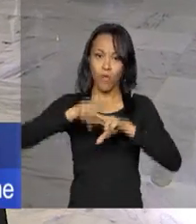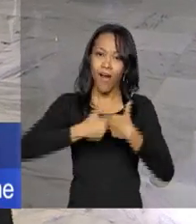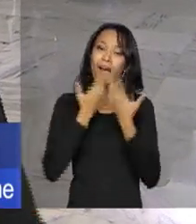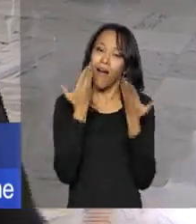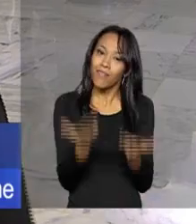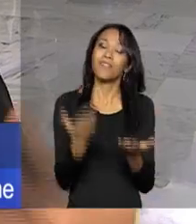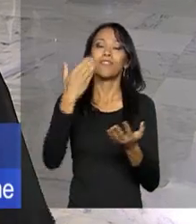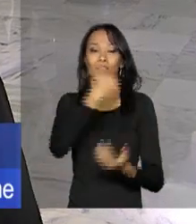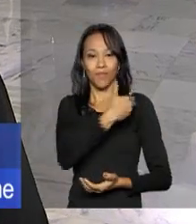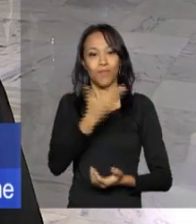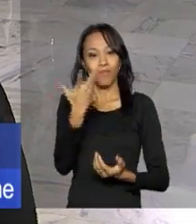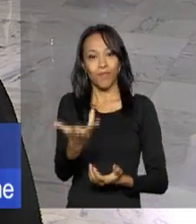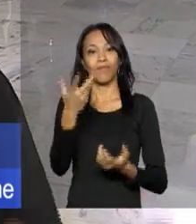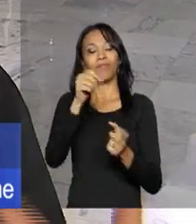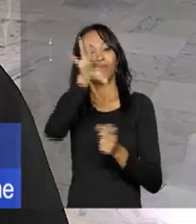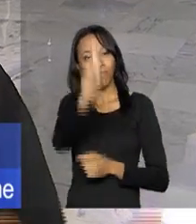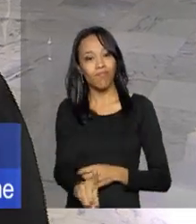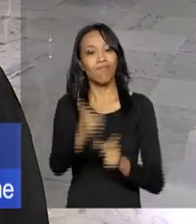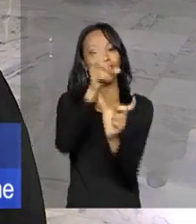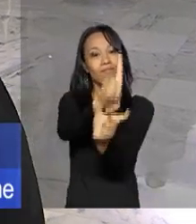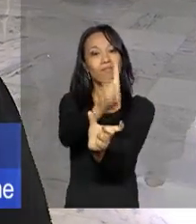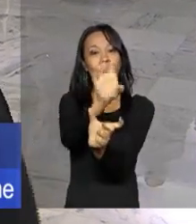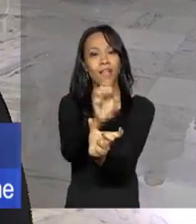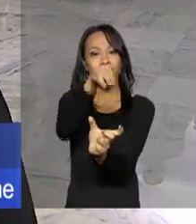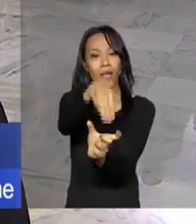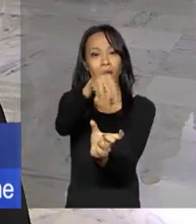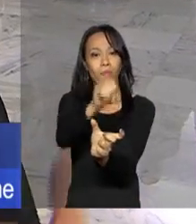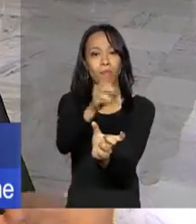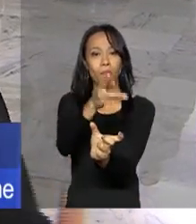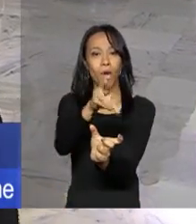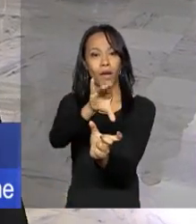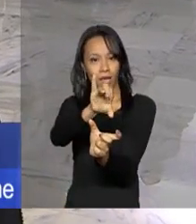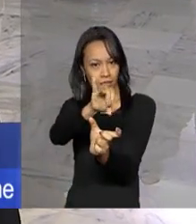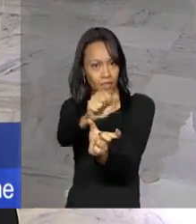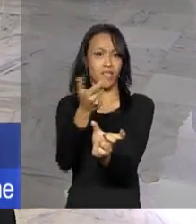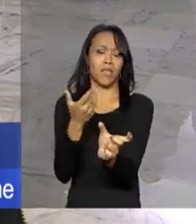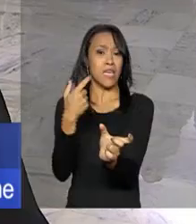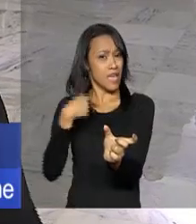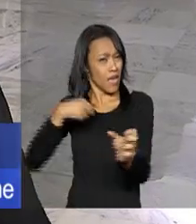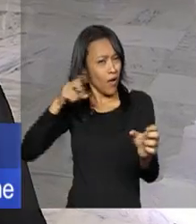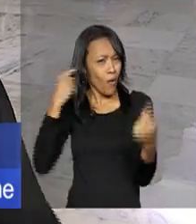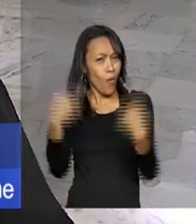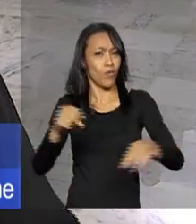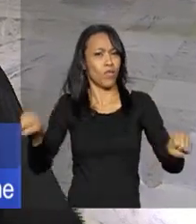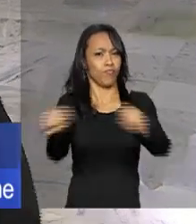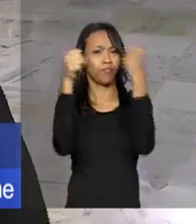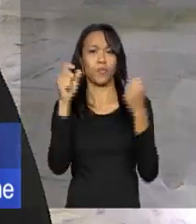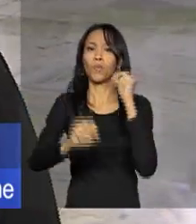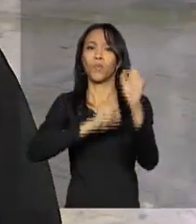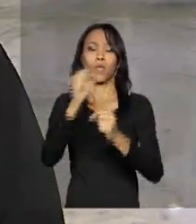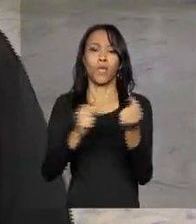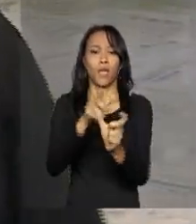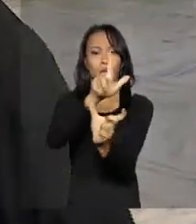democrático Vem aqui dar seu depoimento de que são contra esse rompimento da democracia no Brasil que são contra o golpe sim